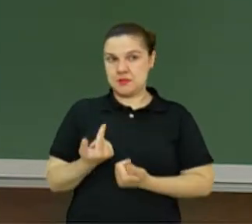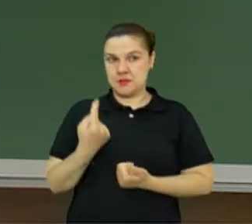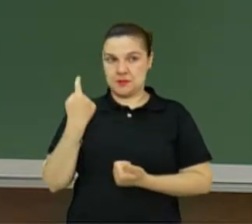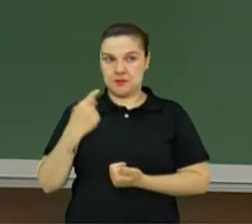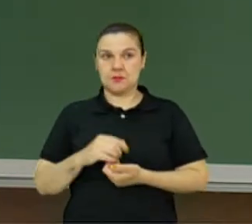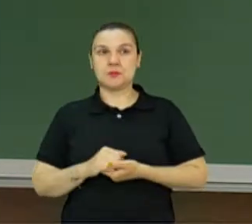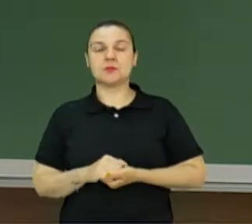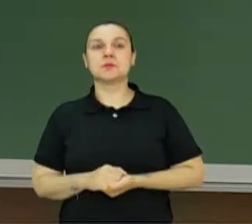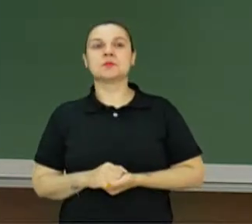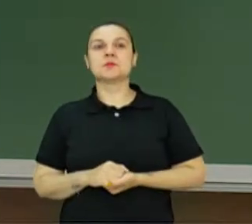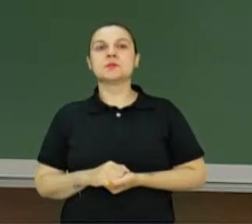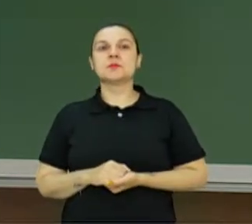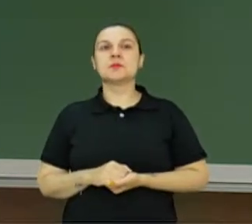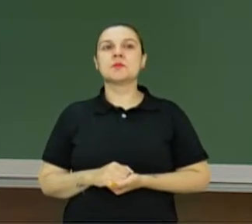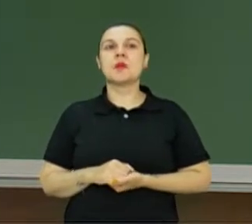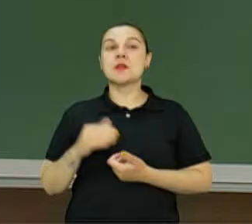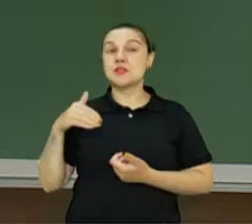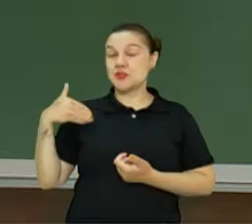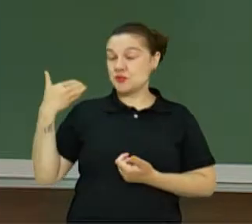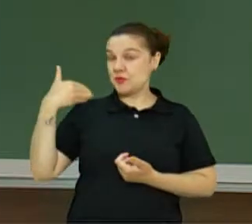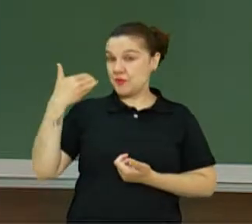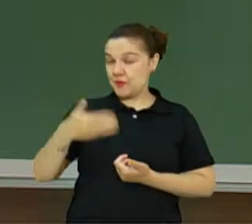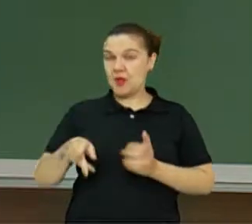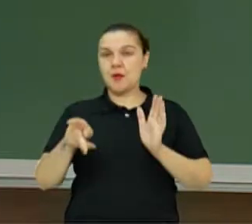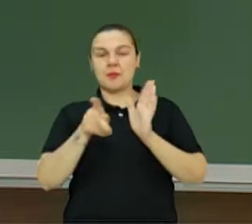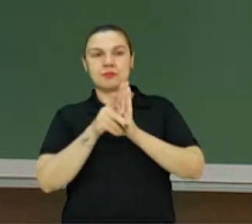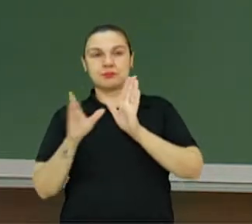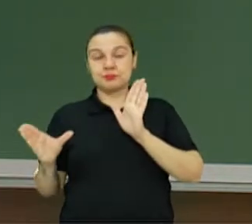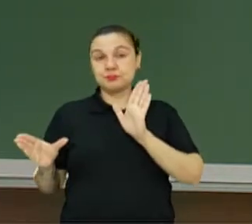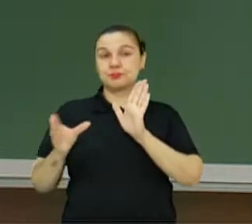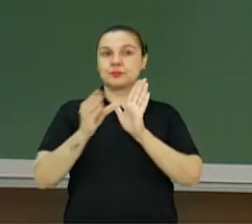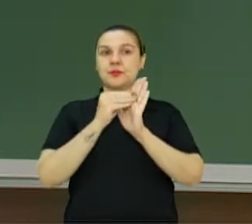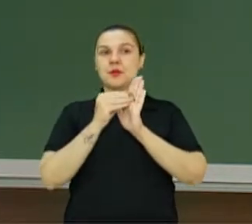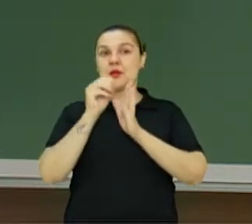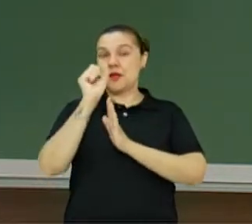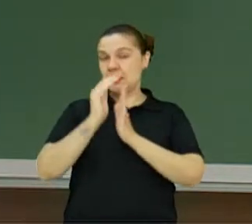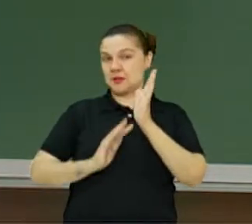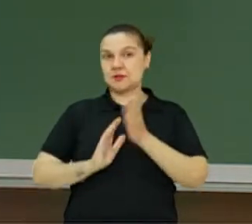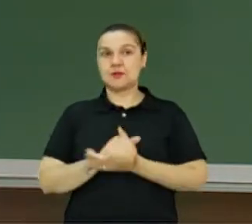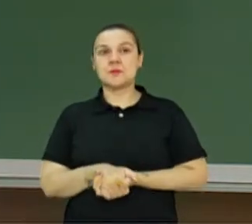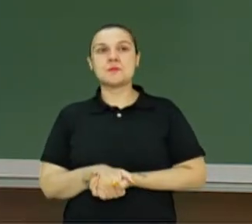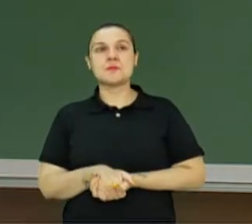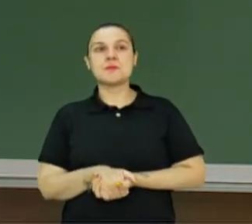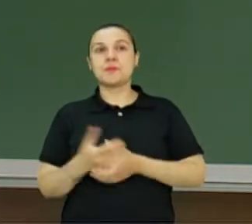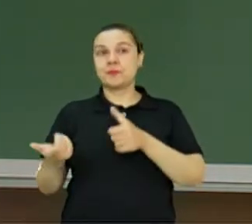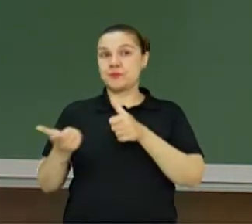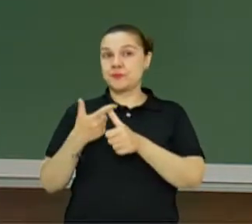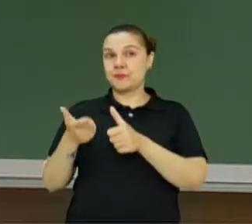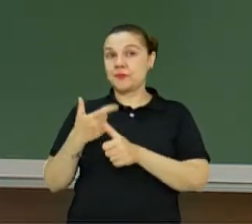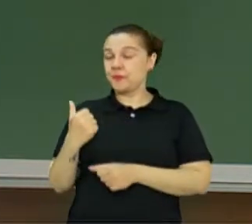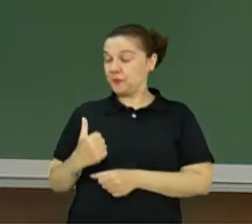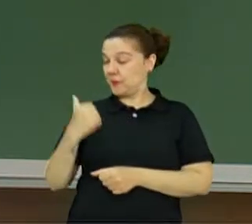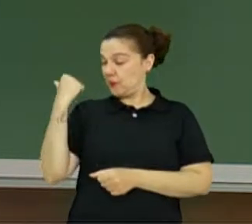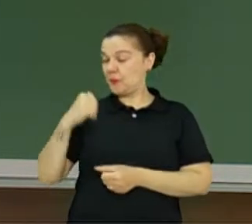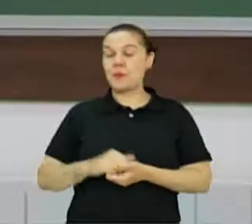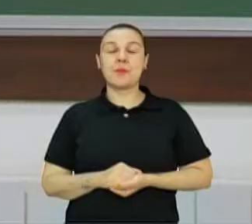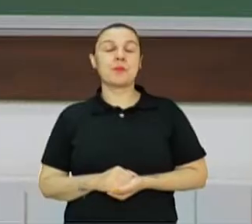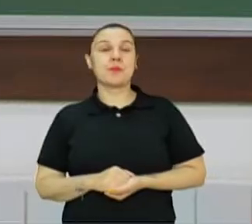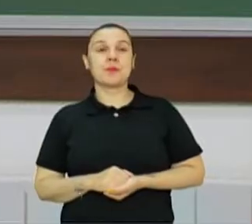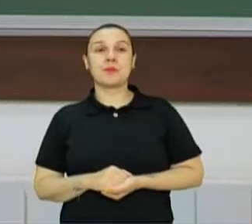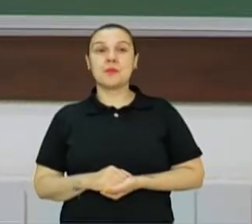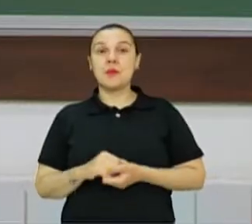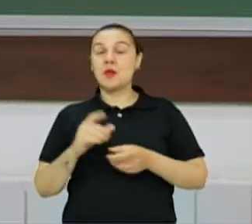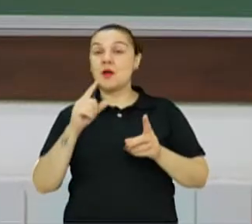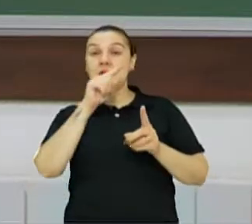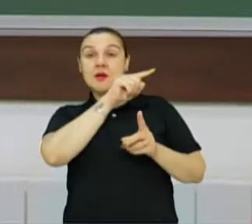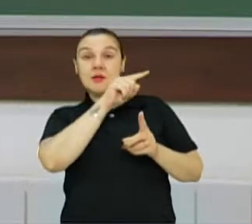propriamente dito, nós vamos continuar a nossa retomada com um exercício. E o primeiro exercício da aula de hoje diz o